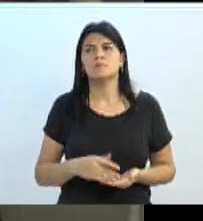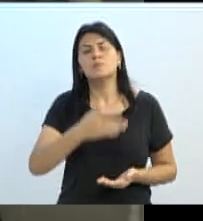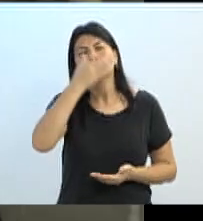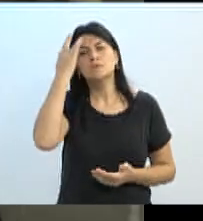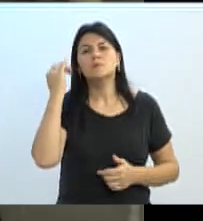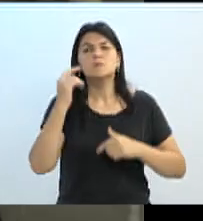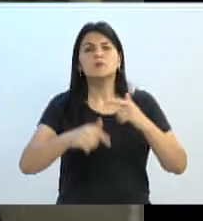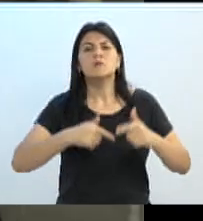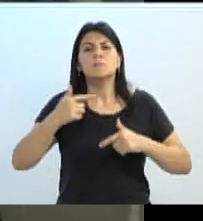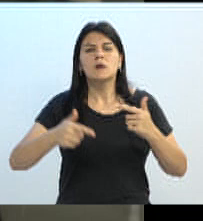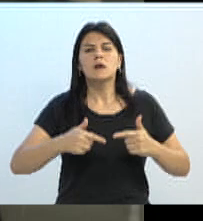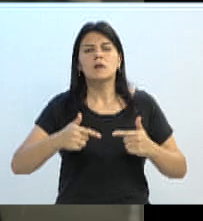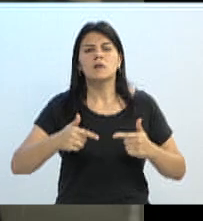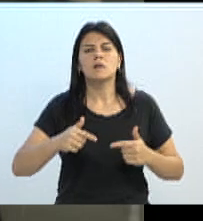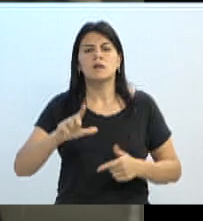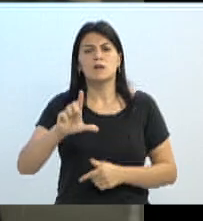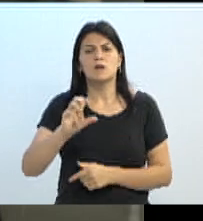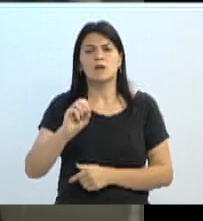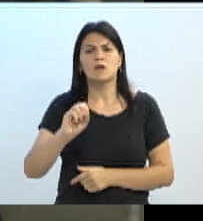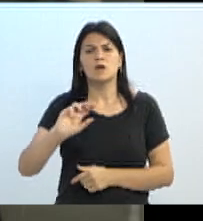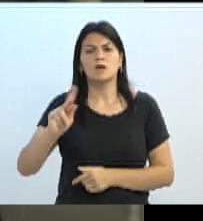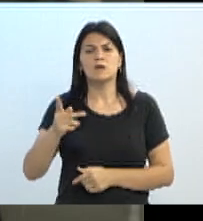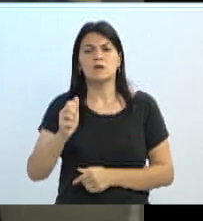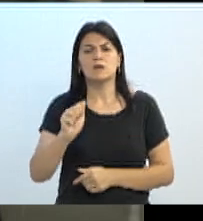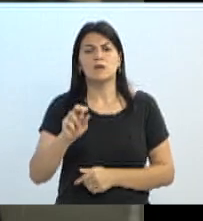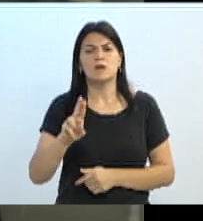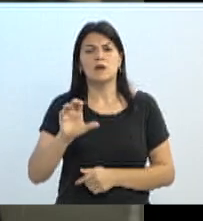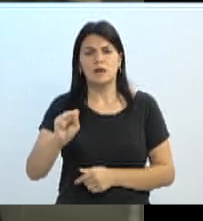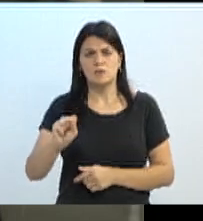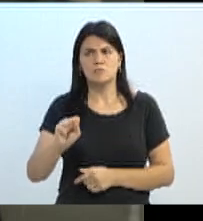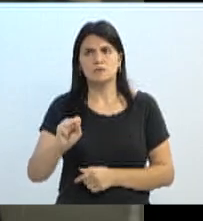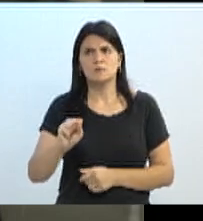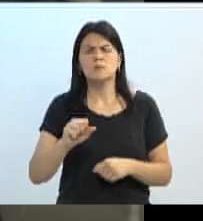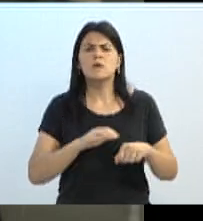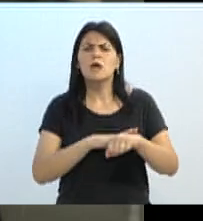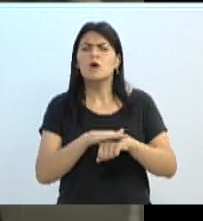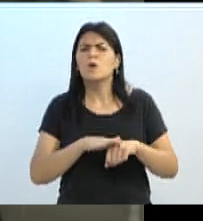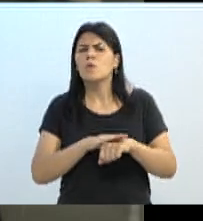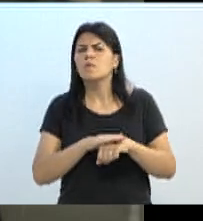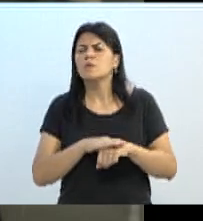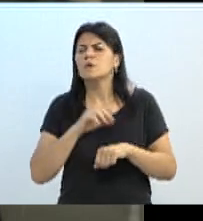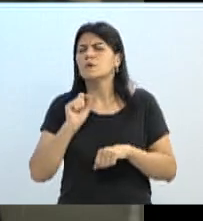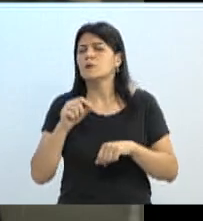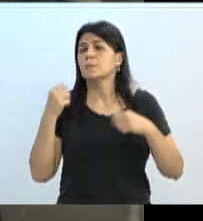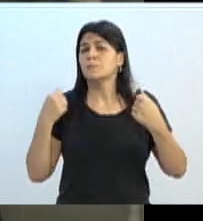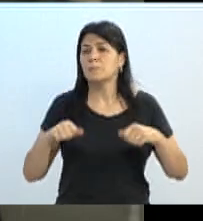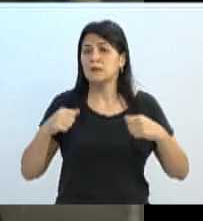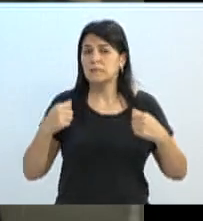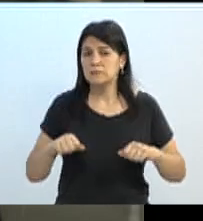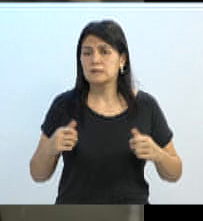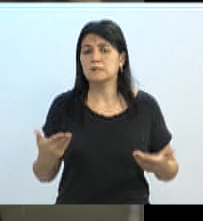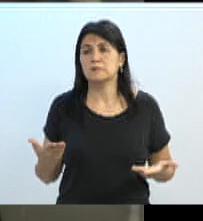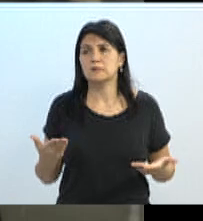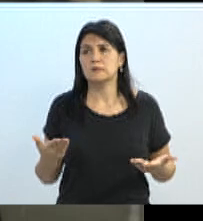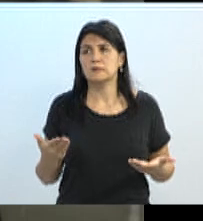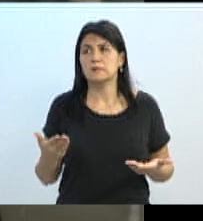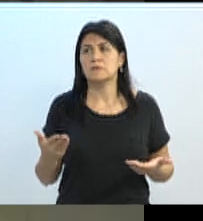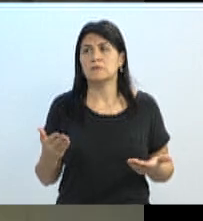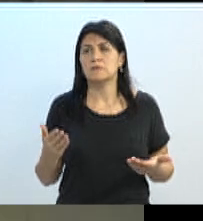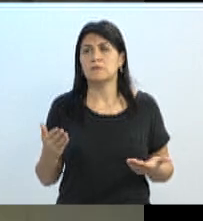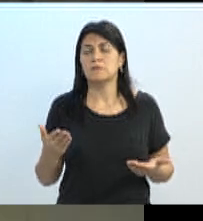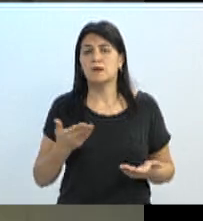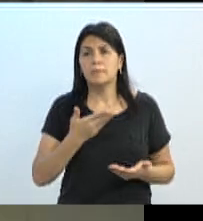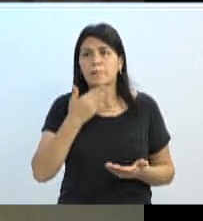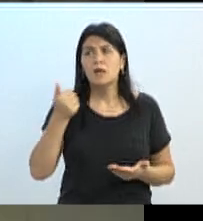Loghaus, exatamente para conversar com a direção do CETERB sobre a necessidade de adequação nos horários